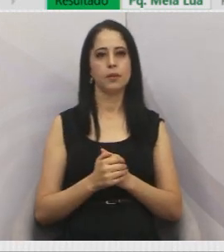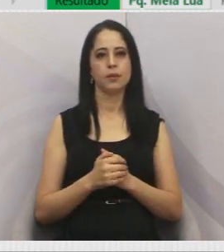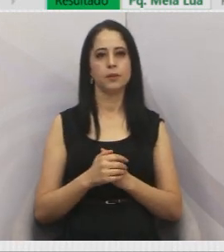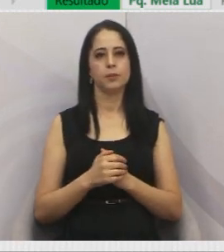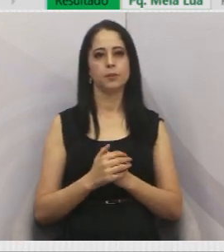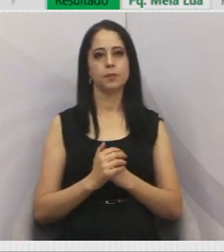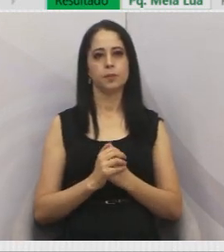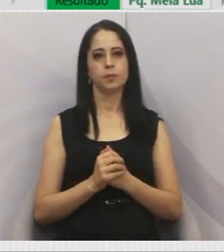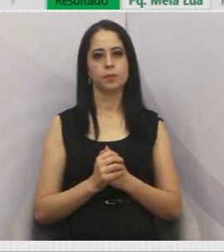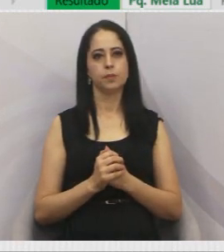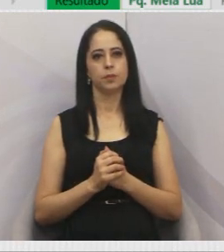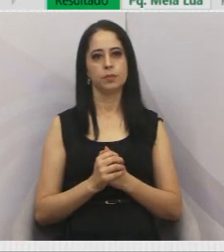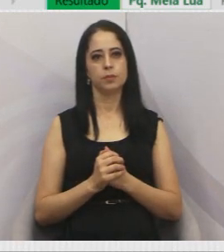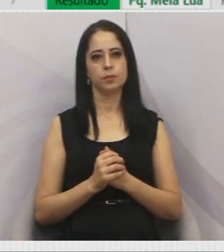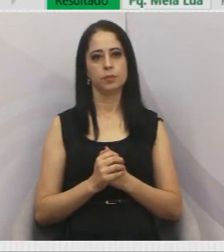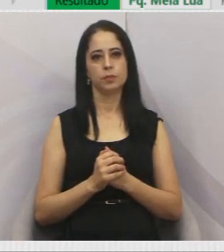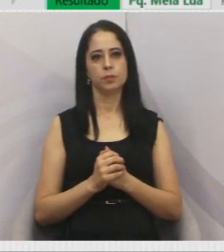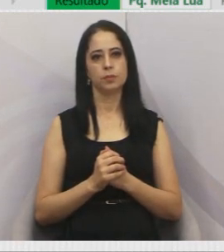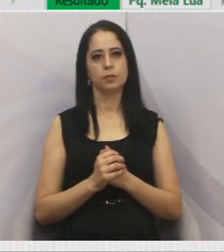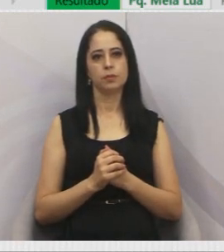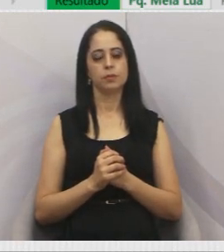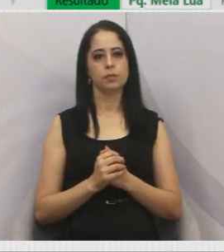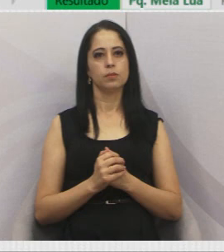Próximo voto.